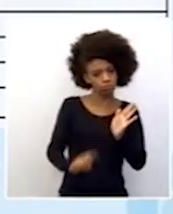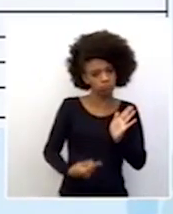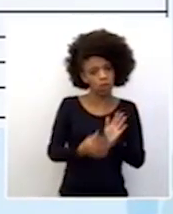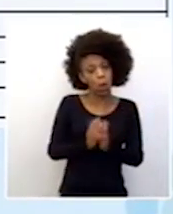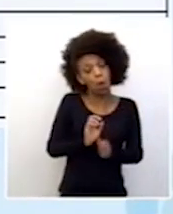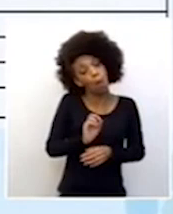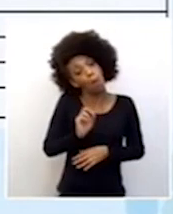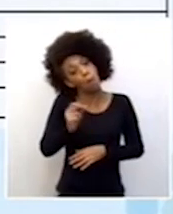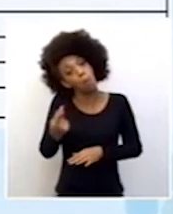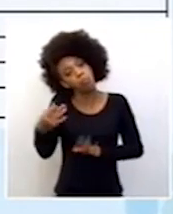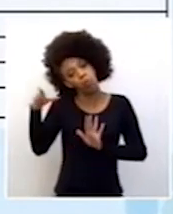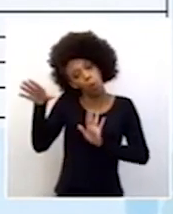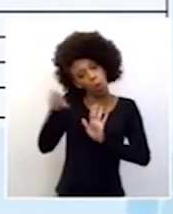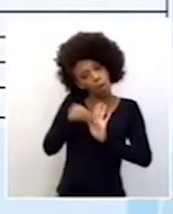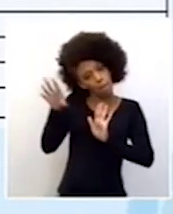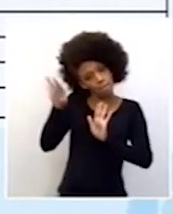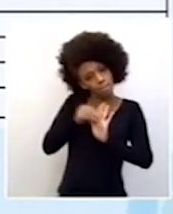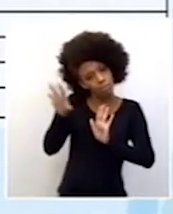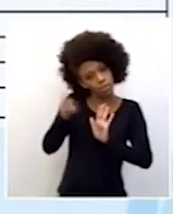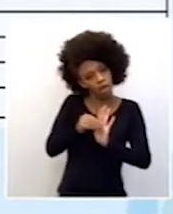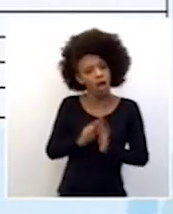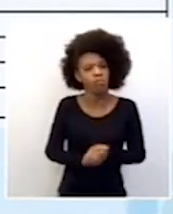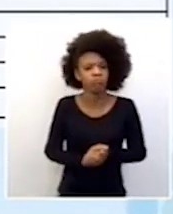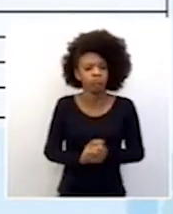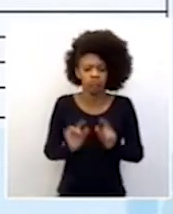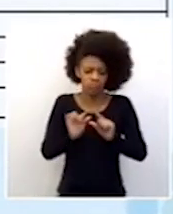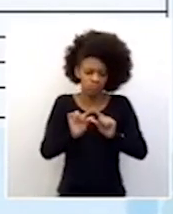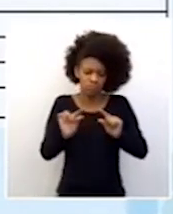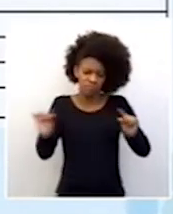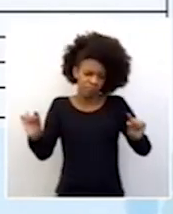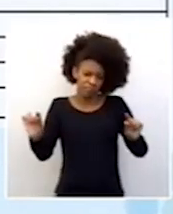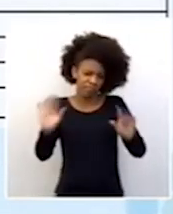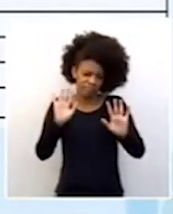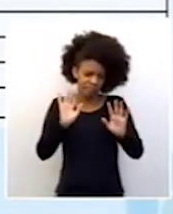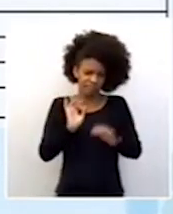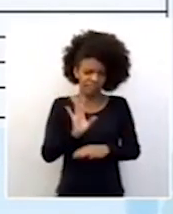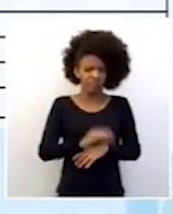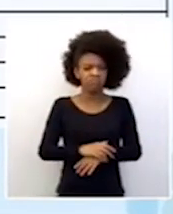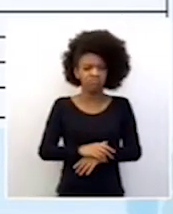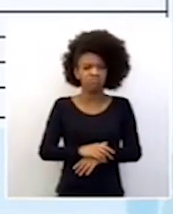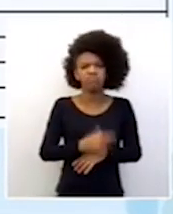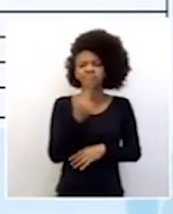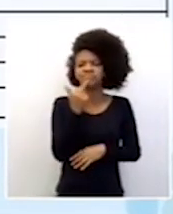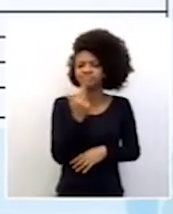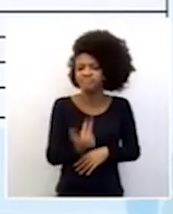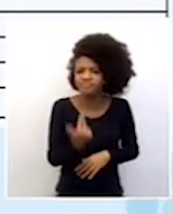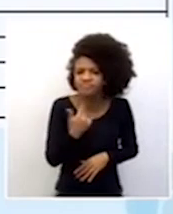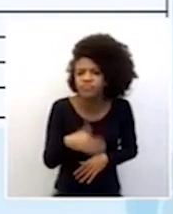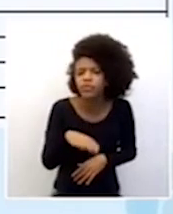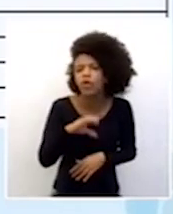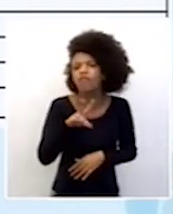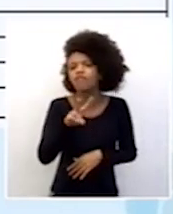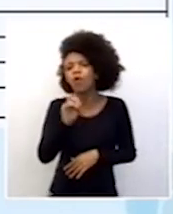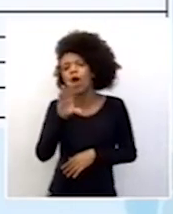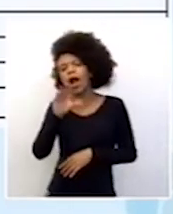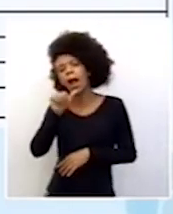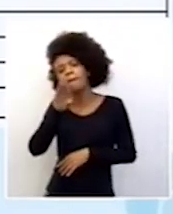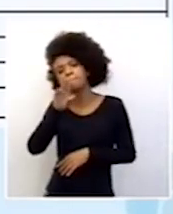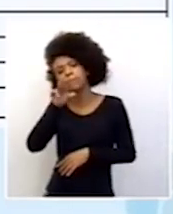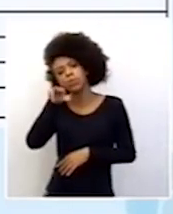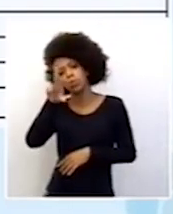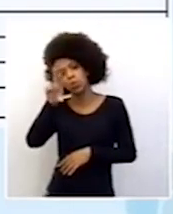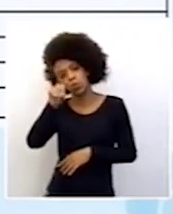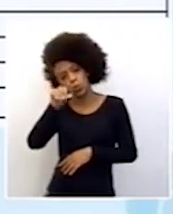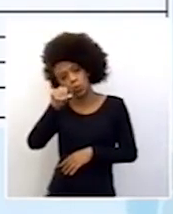ou copiarem aí, faz só uma linha ao meio, coloca vocábulos, expressões, vocábulos.